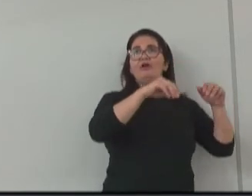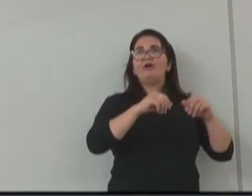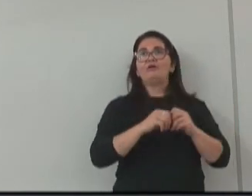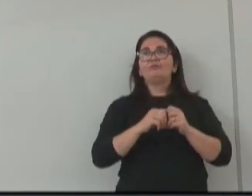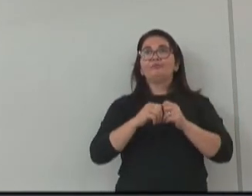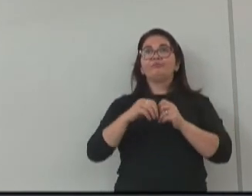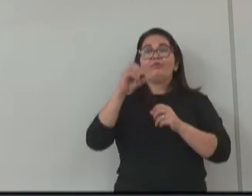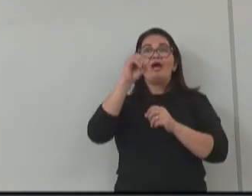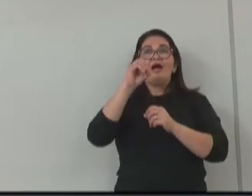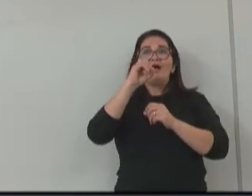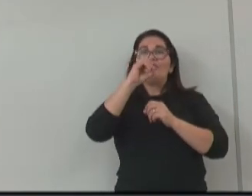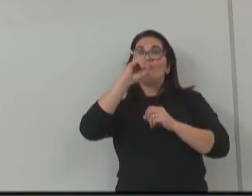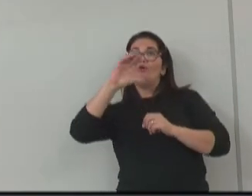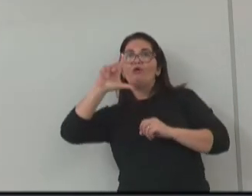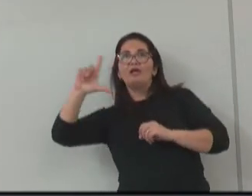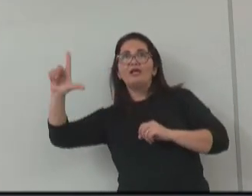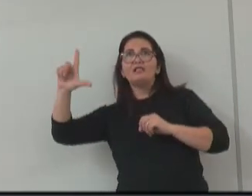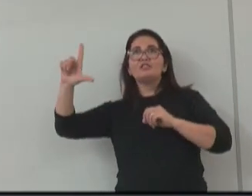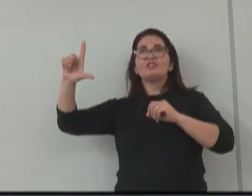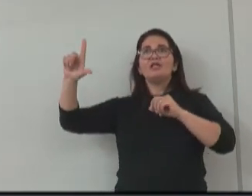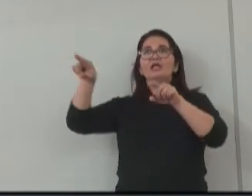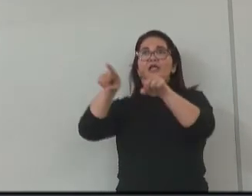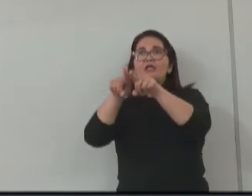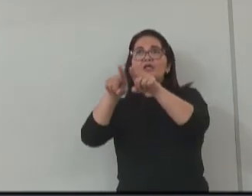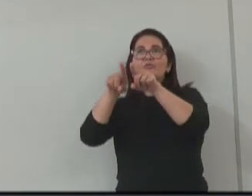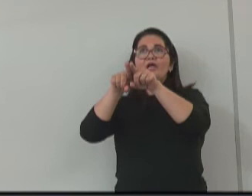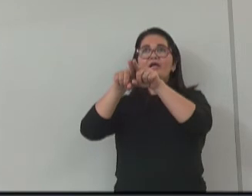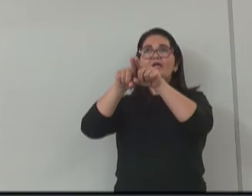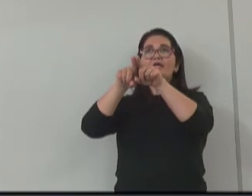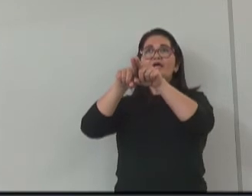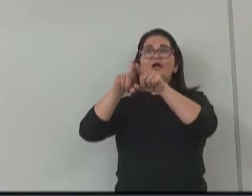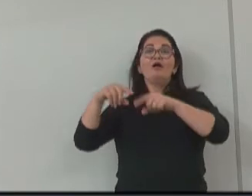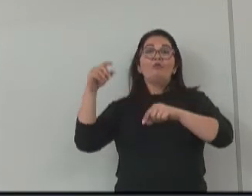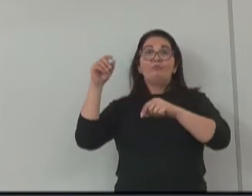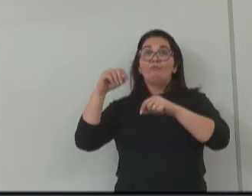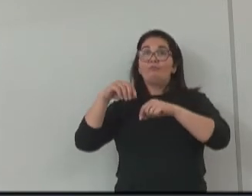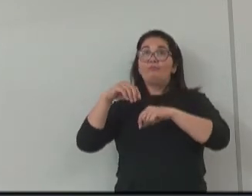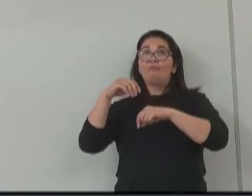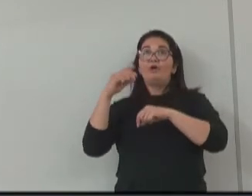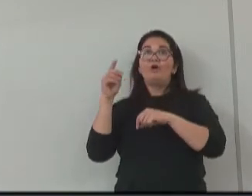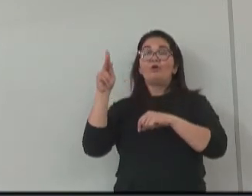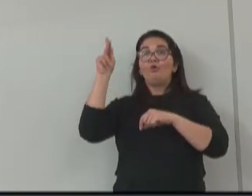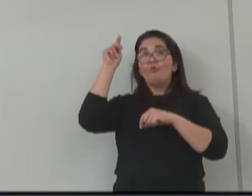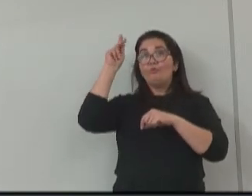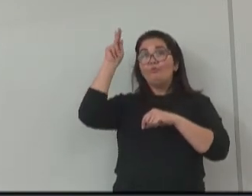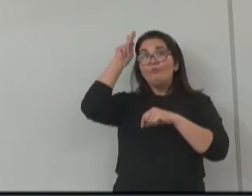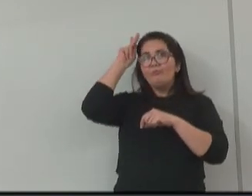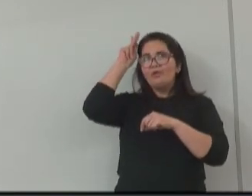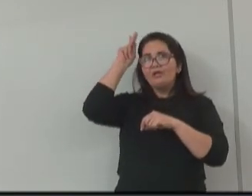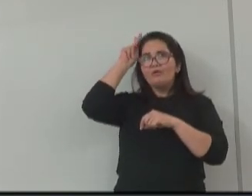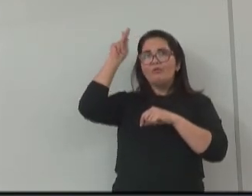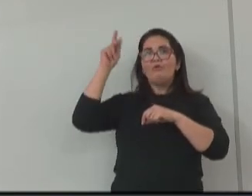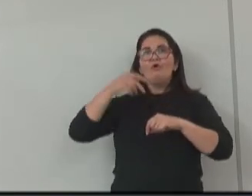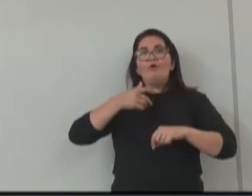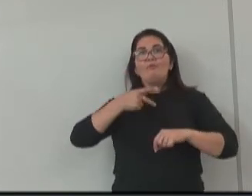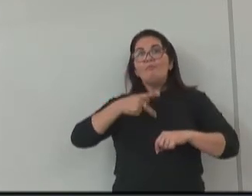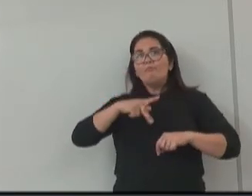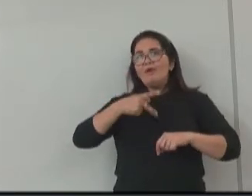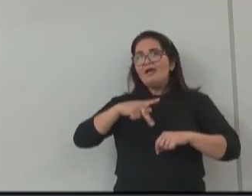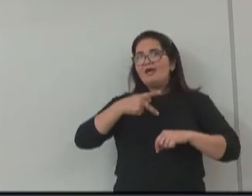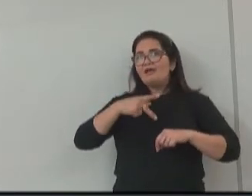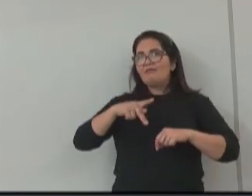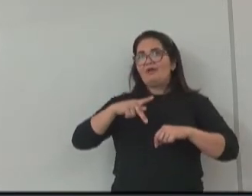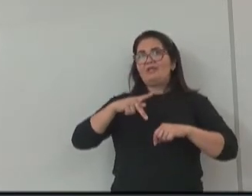temos o Peru, a Bolívia, a sudoeste, o Paraguai e a Argentina, e ao sul, o Uruguai. Os únicos